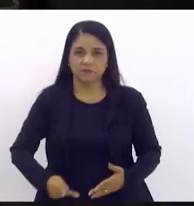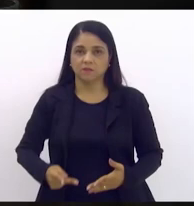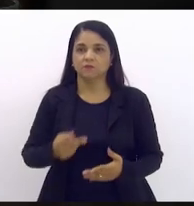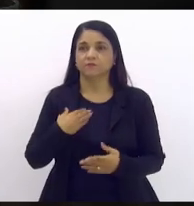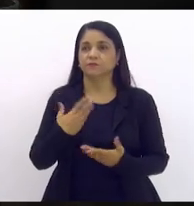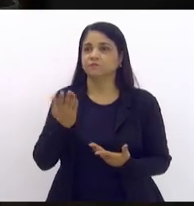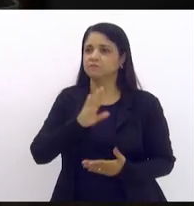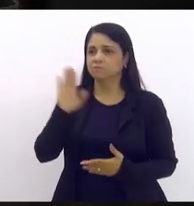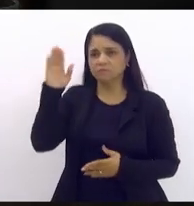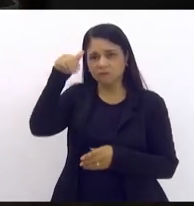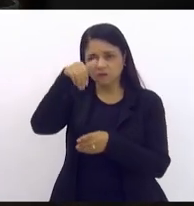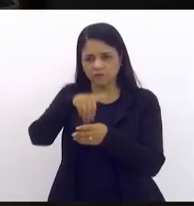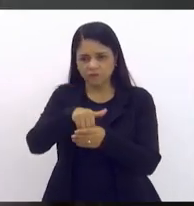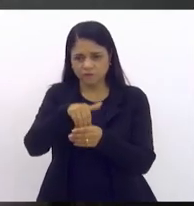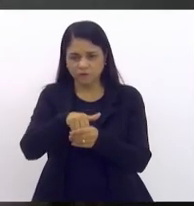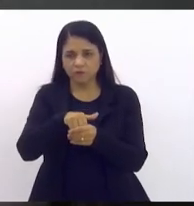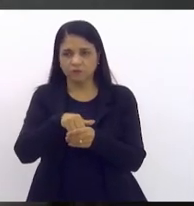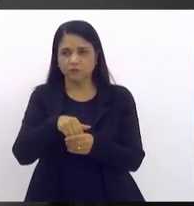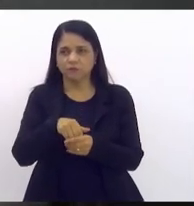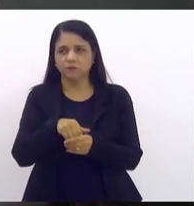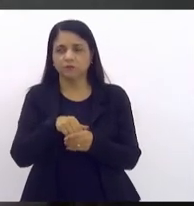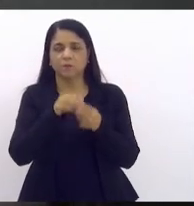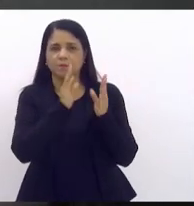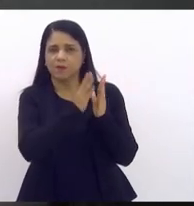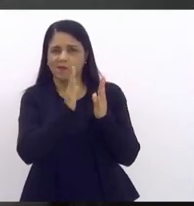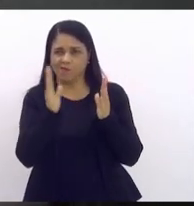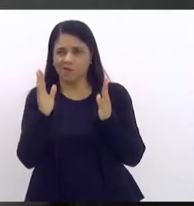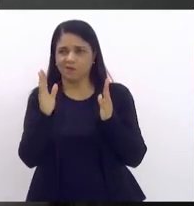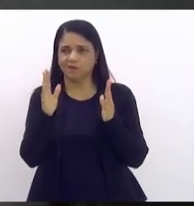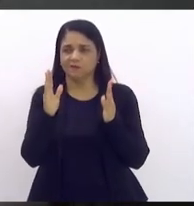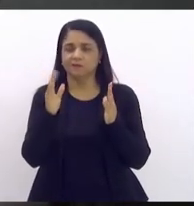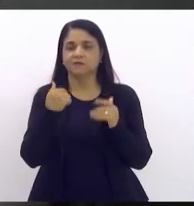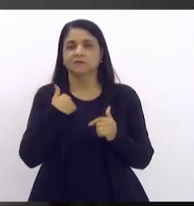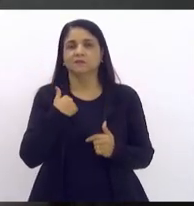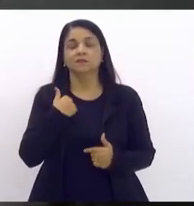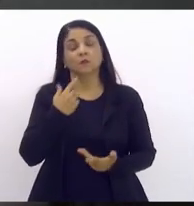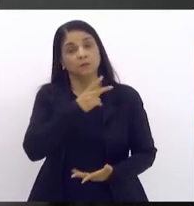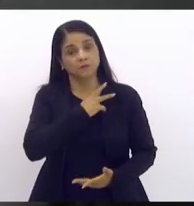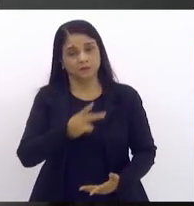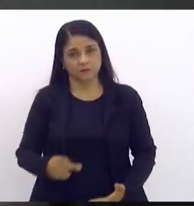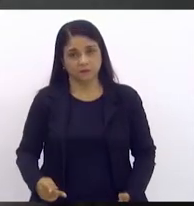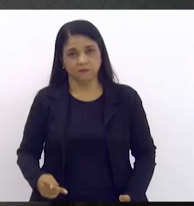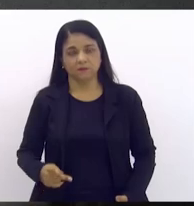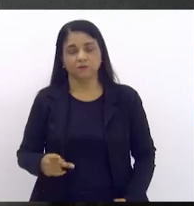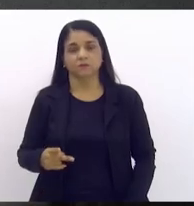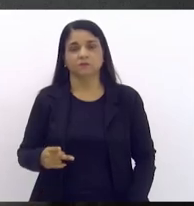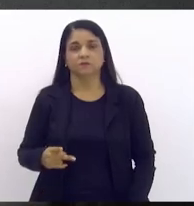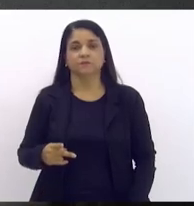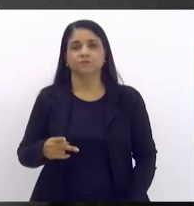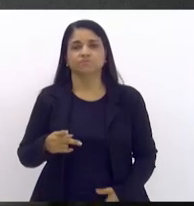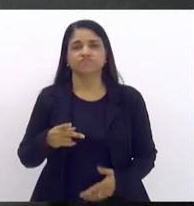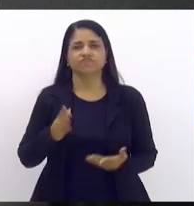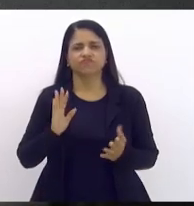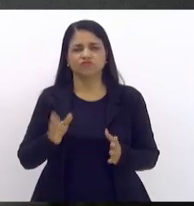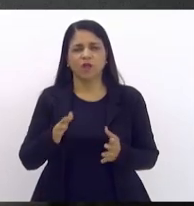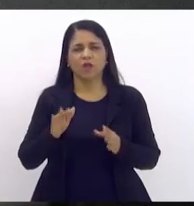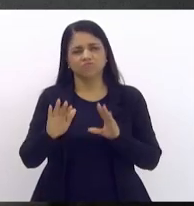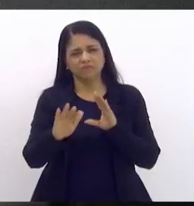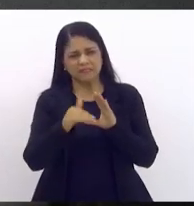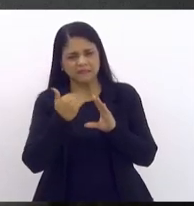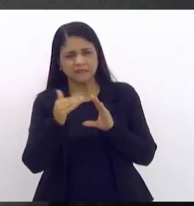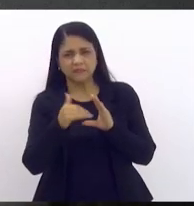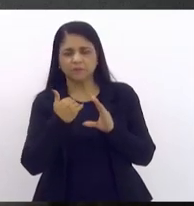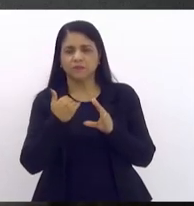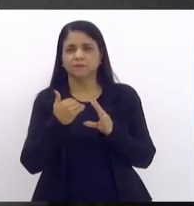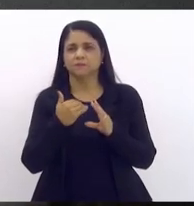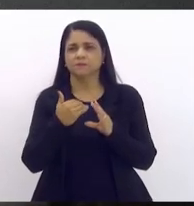Declara voto, deputada Élica. Pela ordem, presidenta. Posso? Presidenta, nos últimos dias eu tenho recebido vários